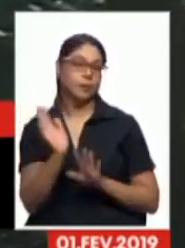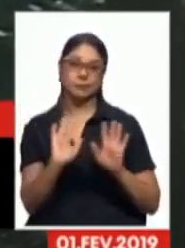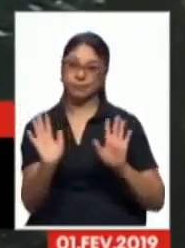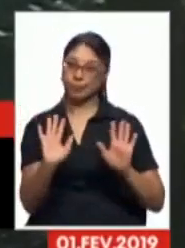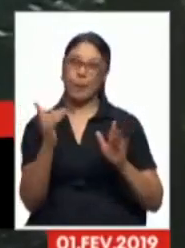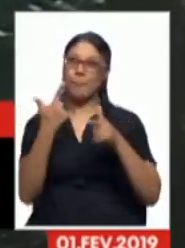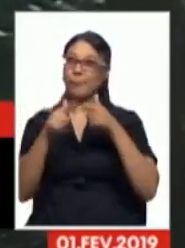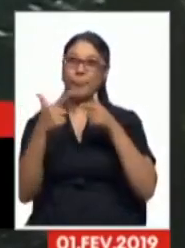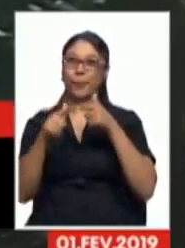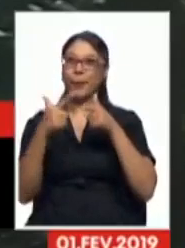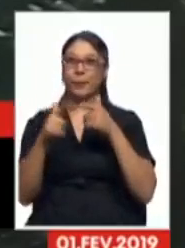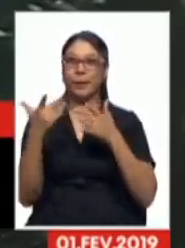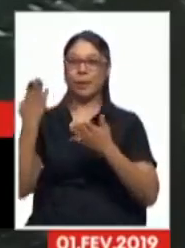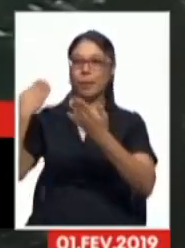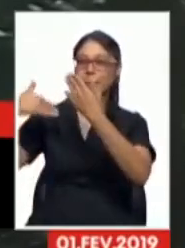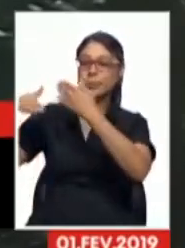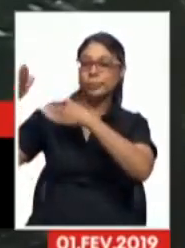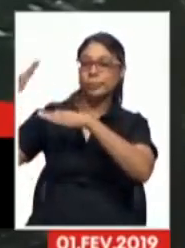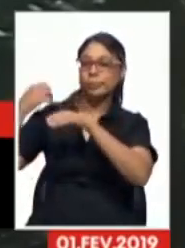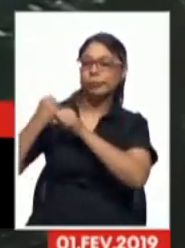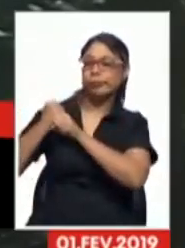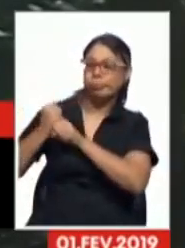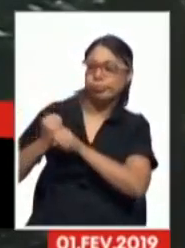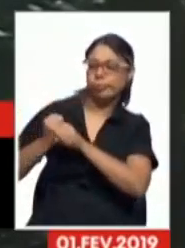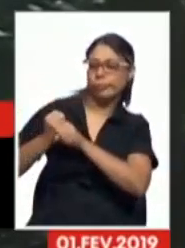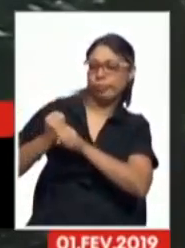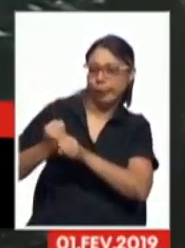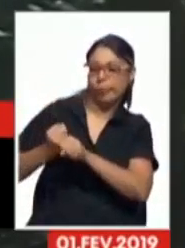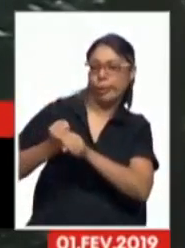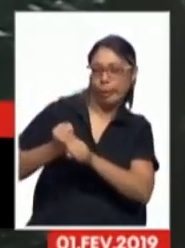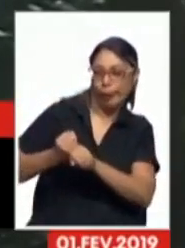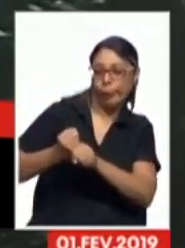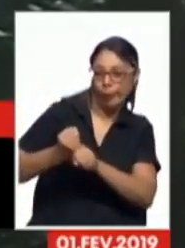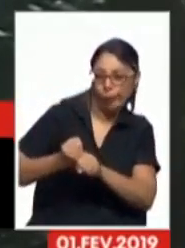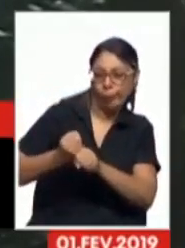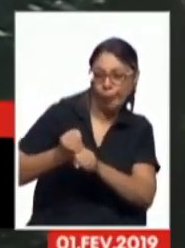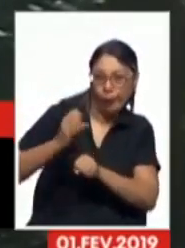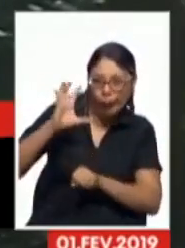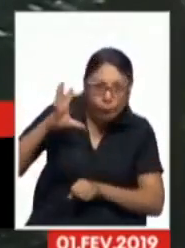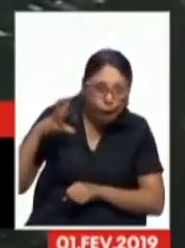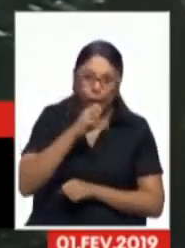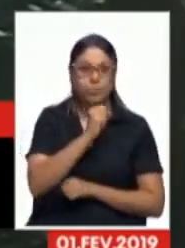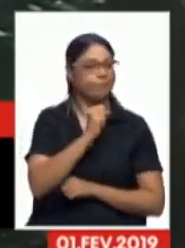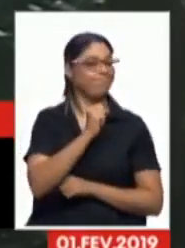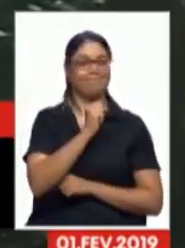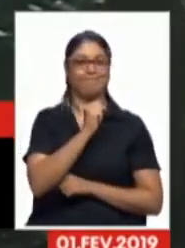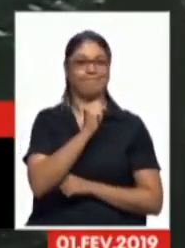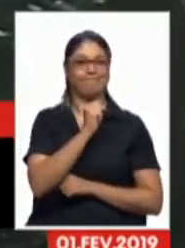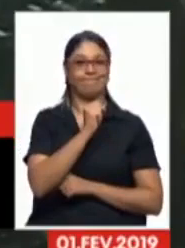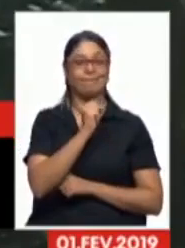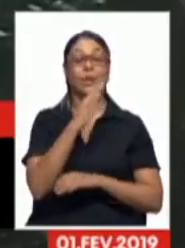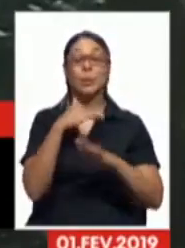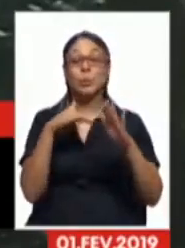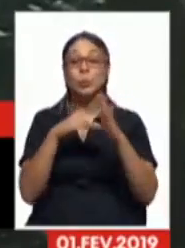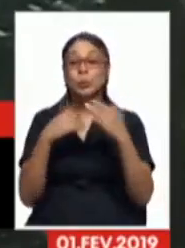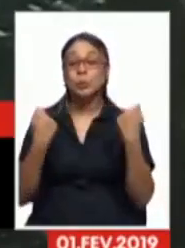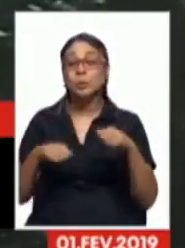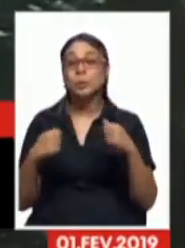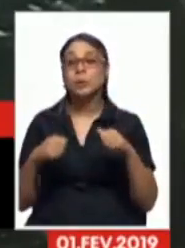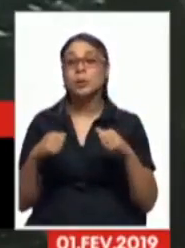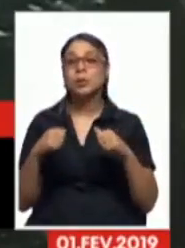problemas plantados durante décadas serão resolvidos. Tudo terá de ser feito